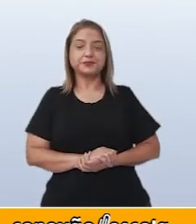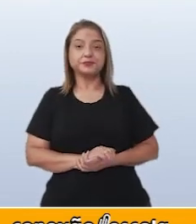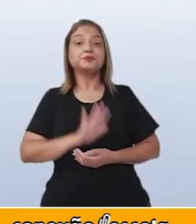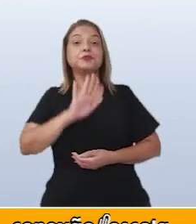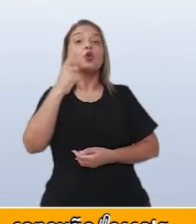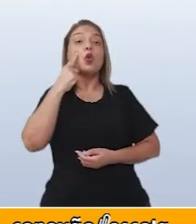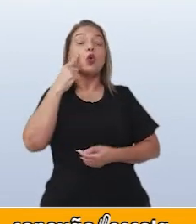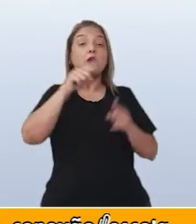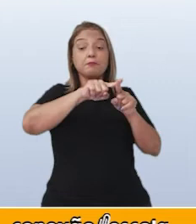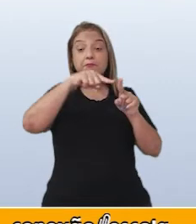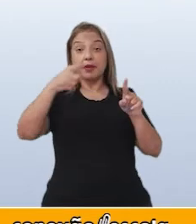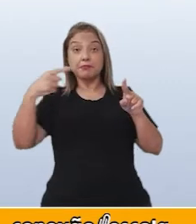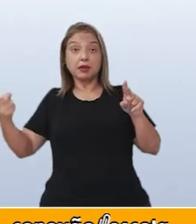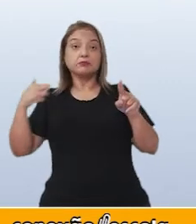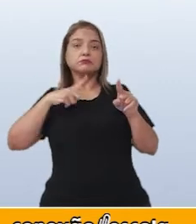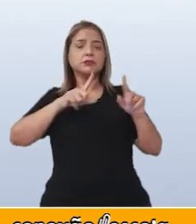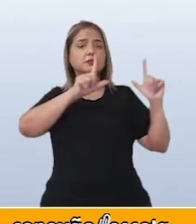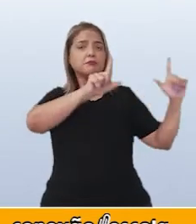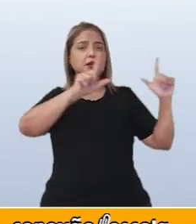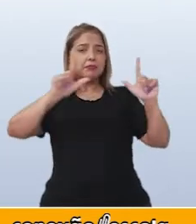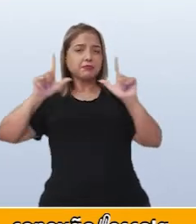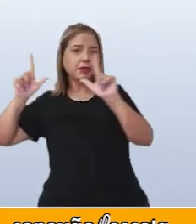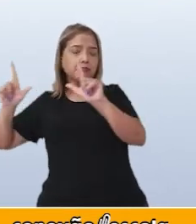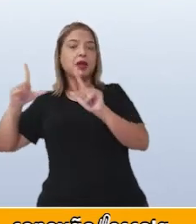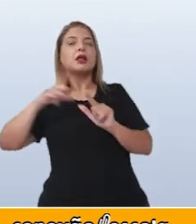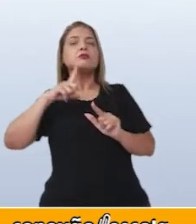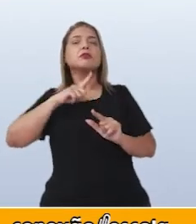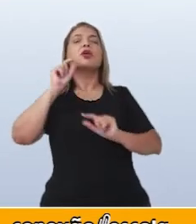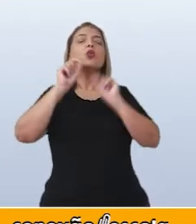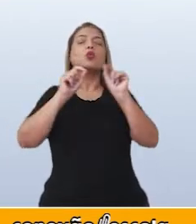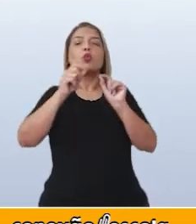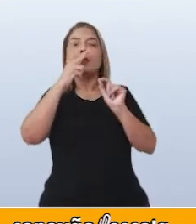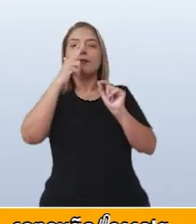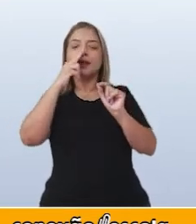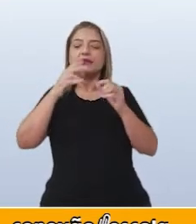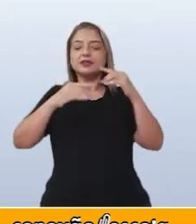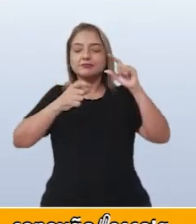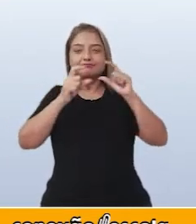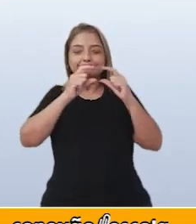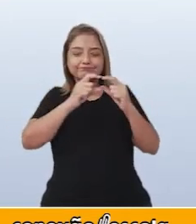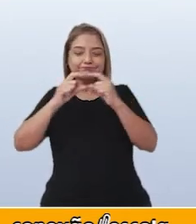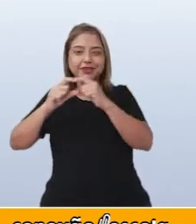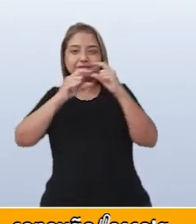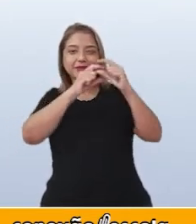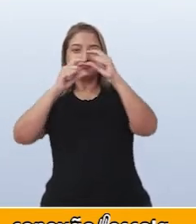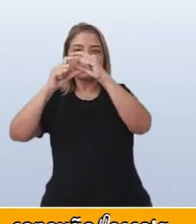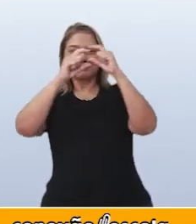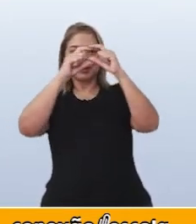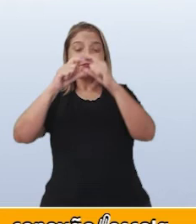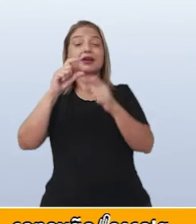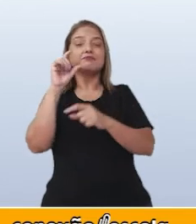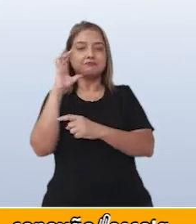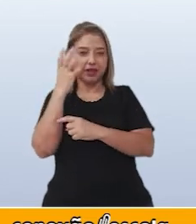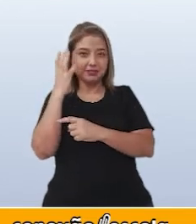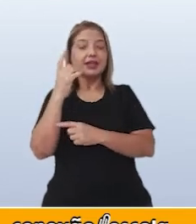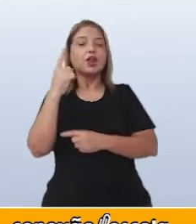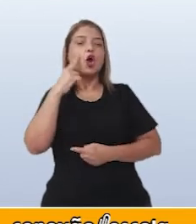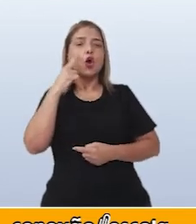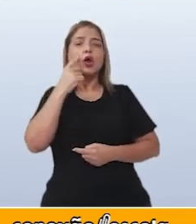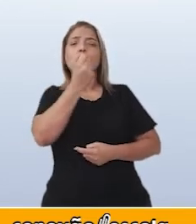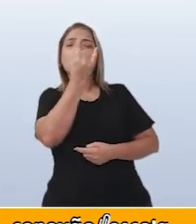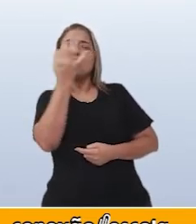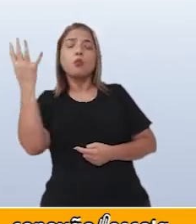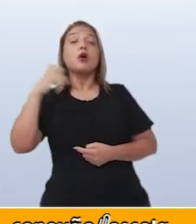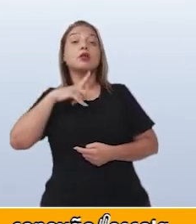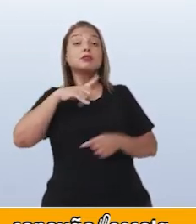Veja a sequência de imagens que mostra cubinhos de madeira empilhados. Observe que a disposição deles e a quantidade